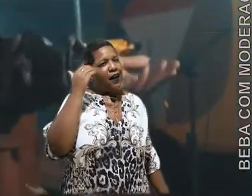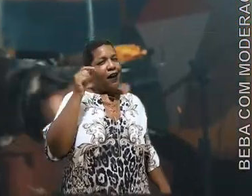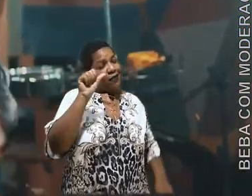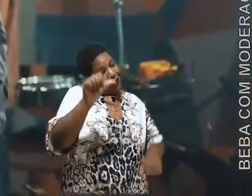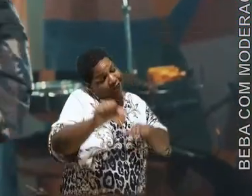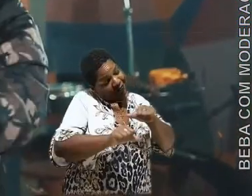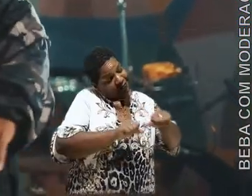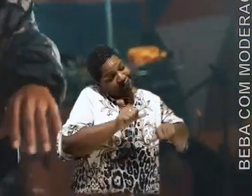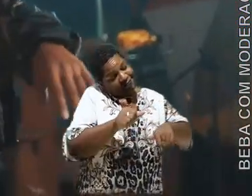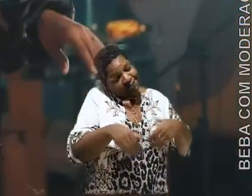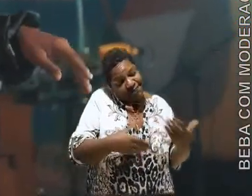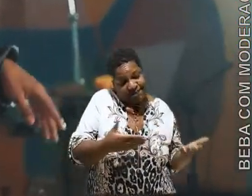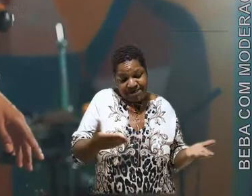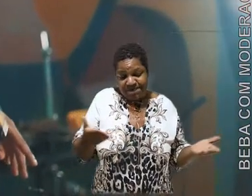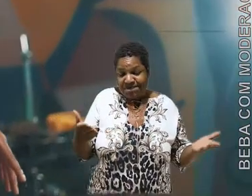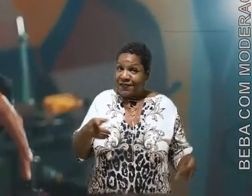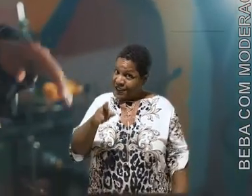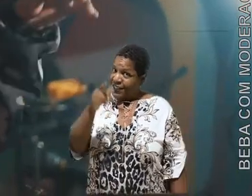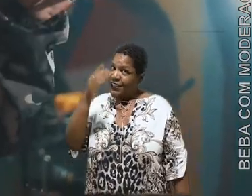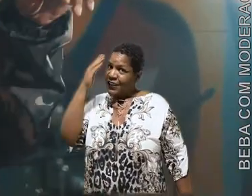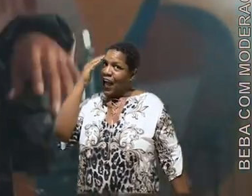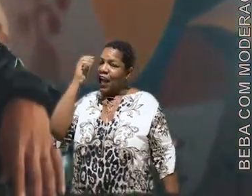e se